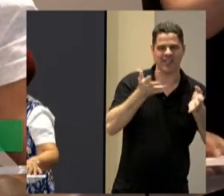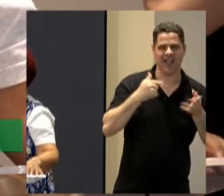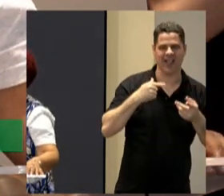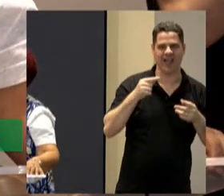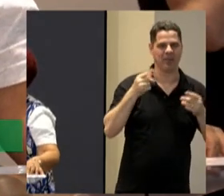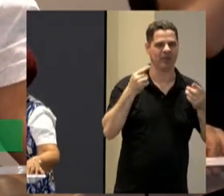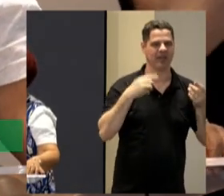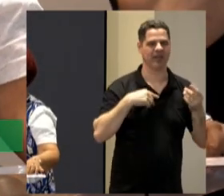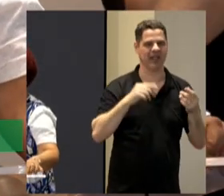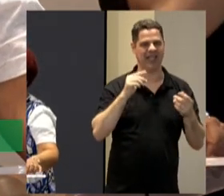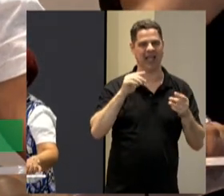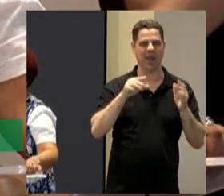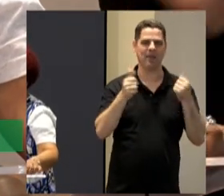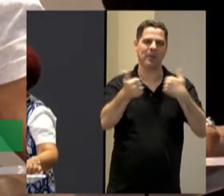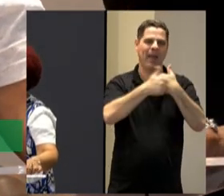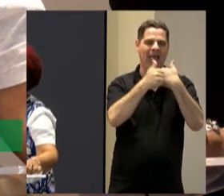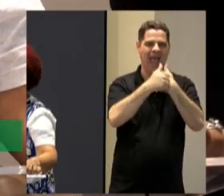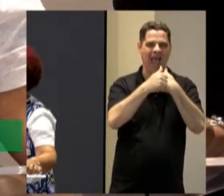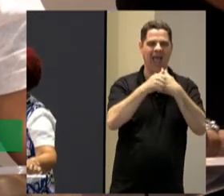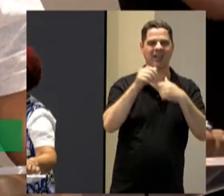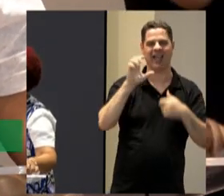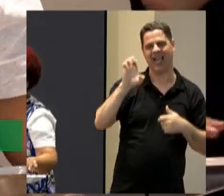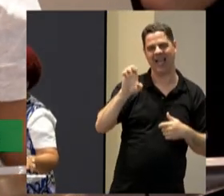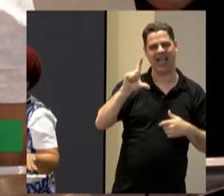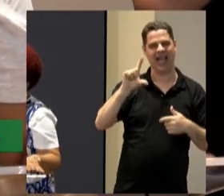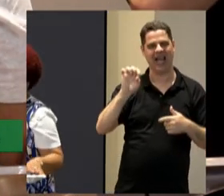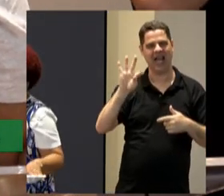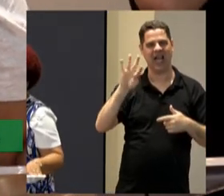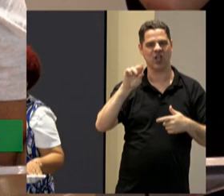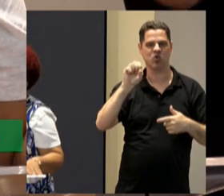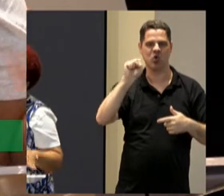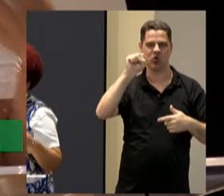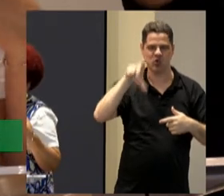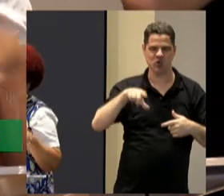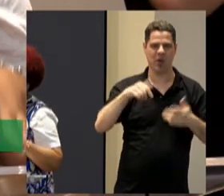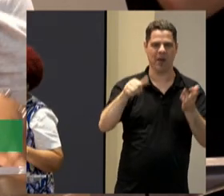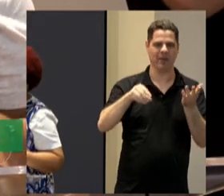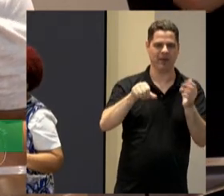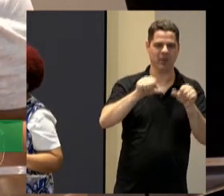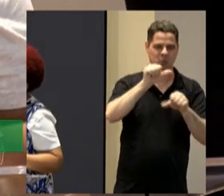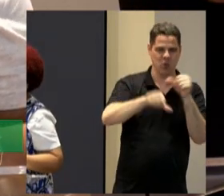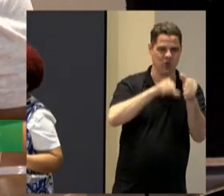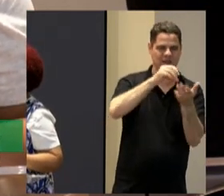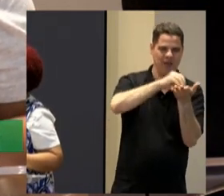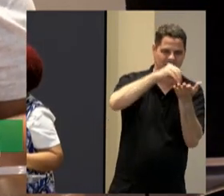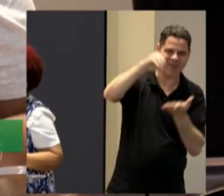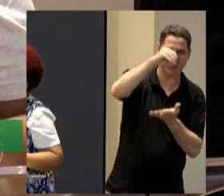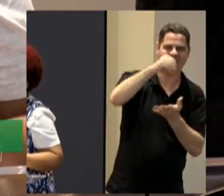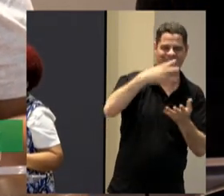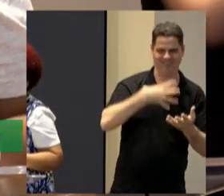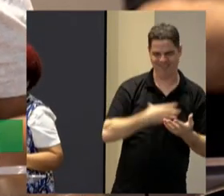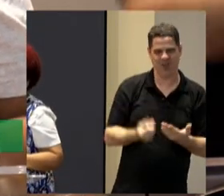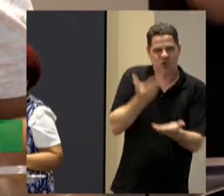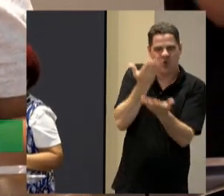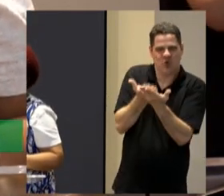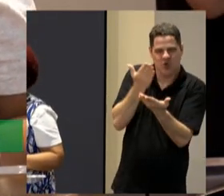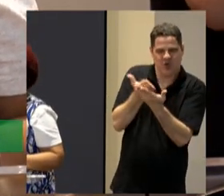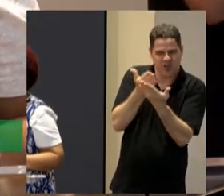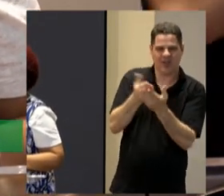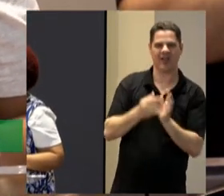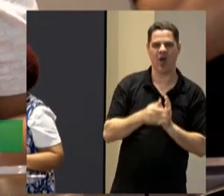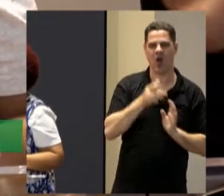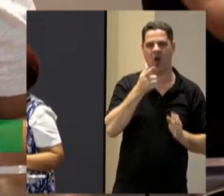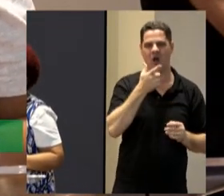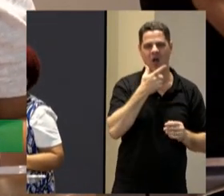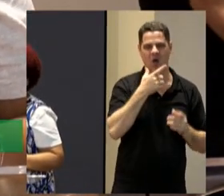pessoal da Eletrosul decidiu transformar a Escola Beatriz na escola de seus filhos, e que o Pedro Cabral